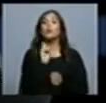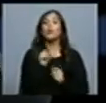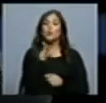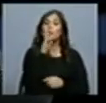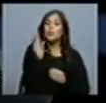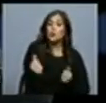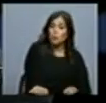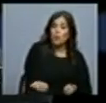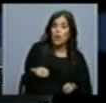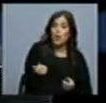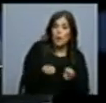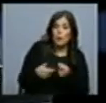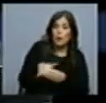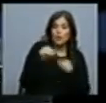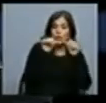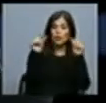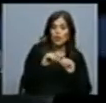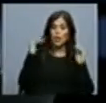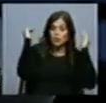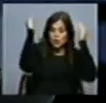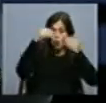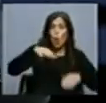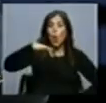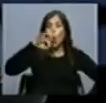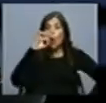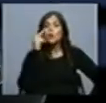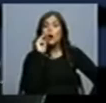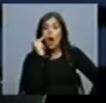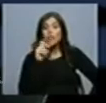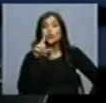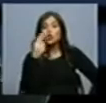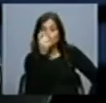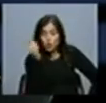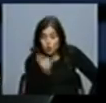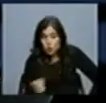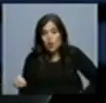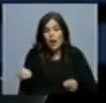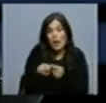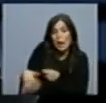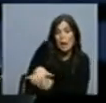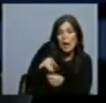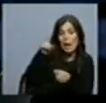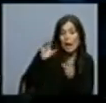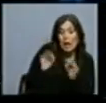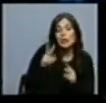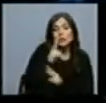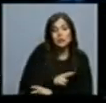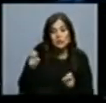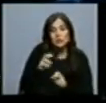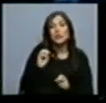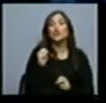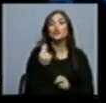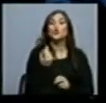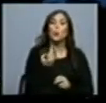bocado, nas proximidades do Sistema Solar, ou cerca de 8 anos-luz de distância, é já aqui ao lado, foi descoberta uma super-terra que